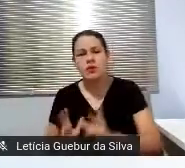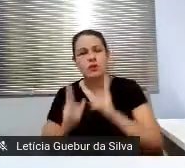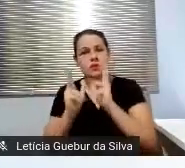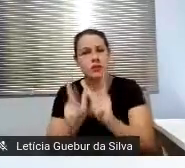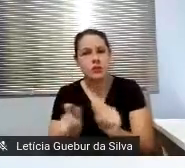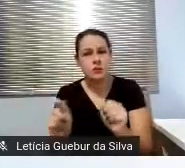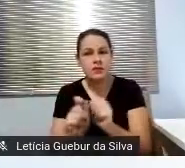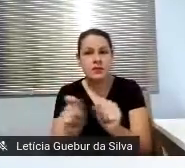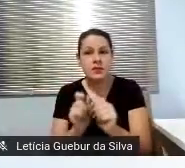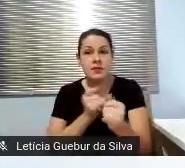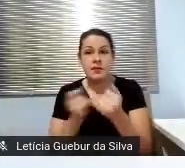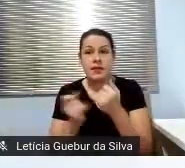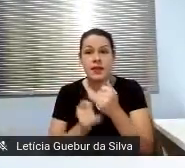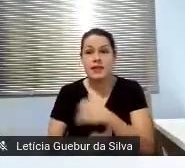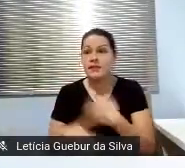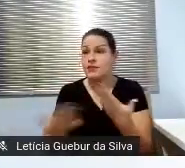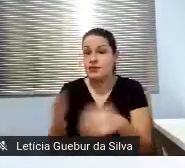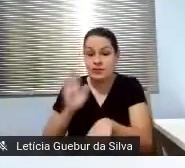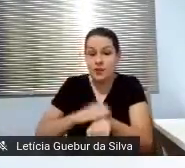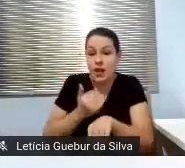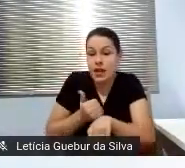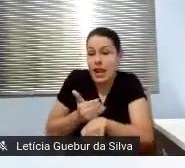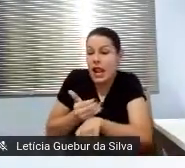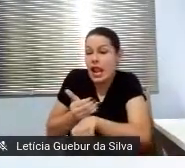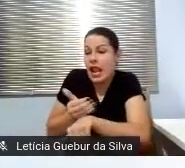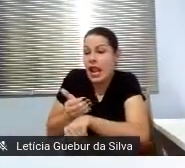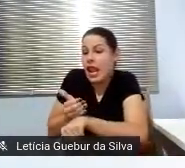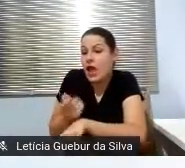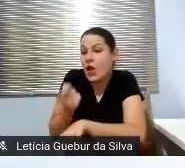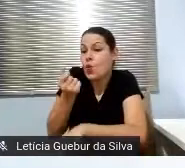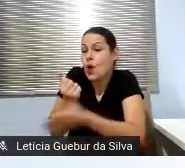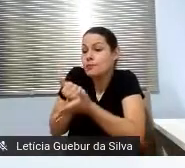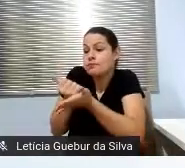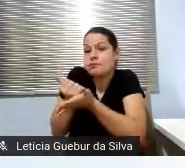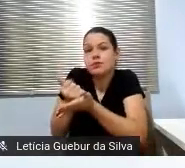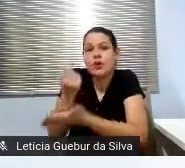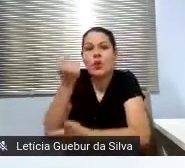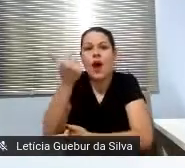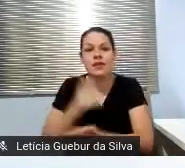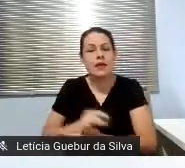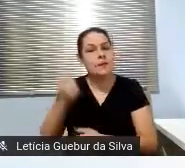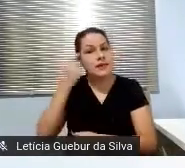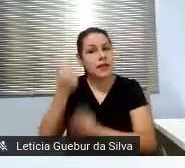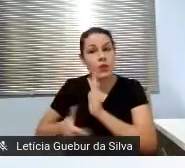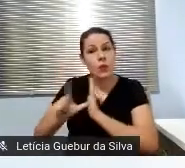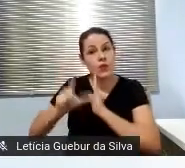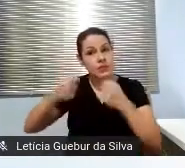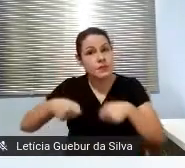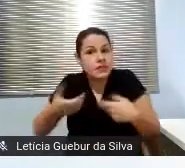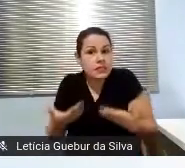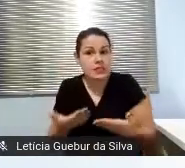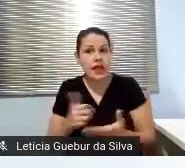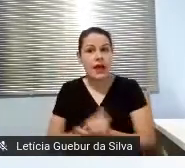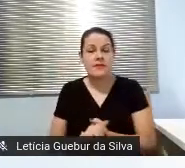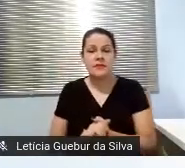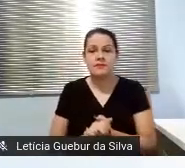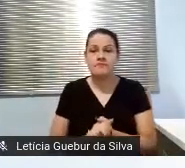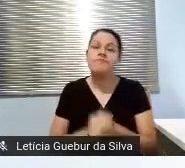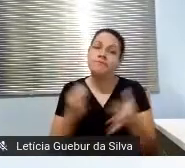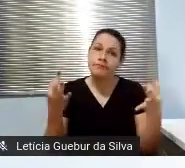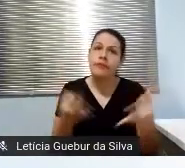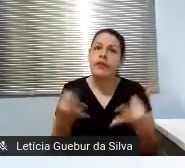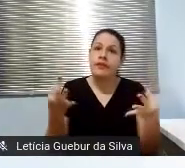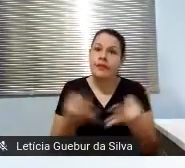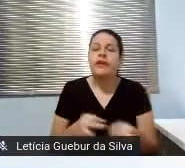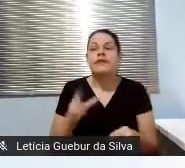50 minutos do segundo tempo, né? Isso já devia ter sido feito antes, com certeza, né, André? Com certeza. É porque, né, na verdade, houve